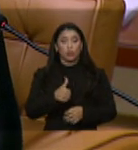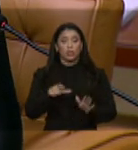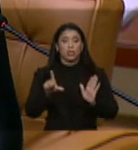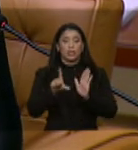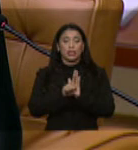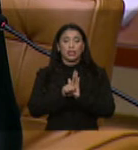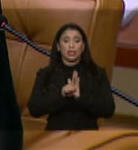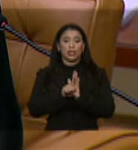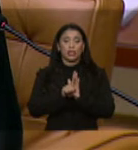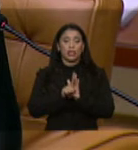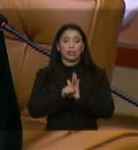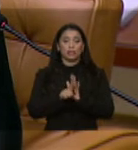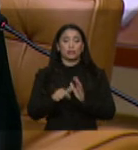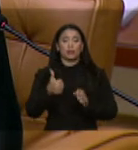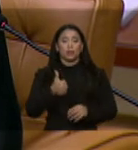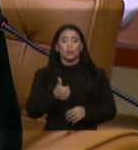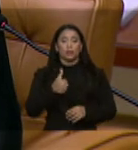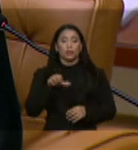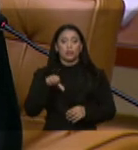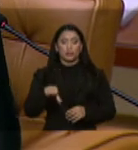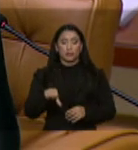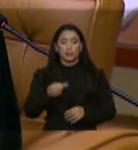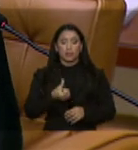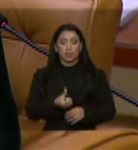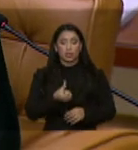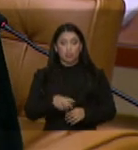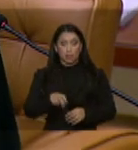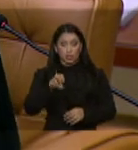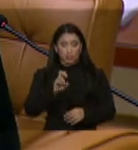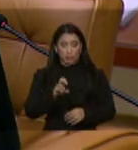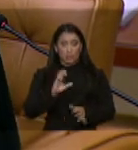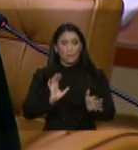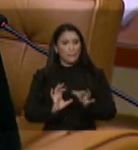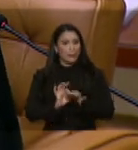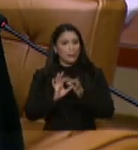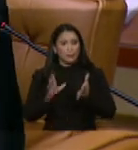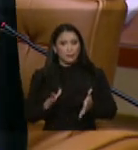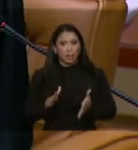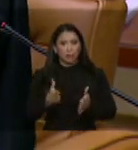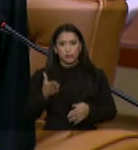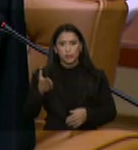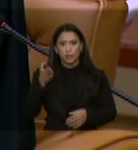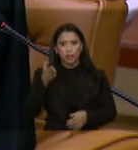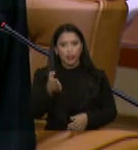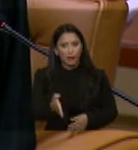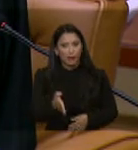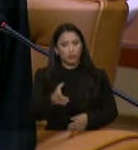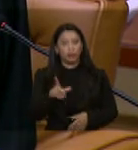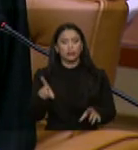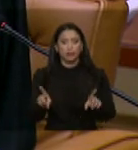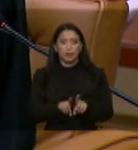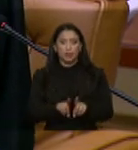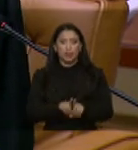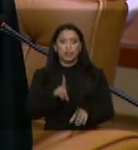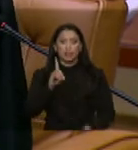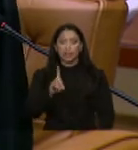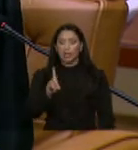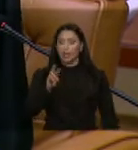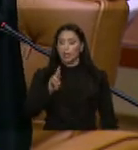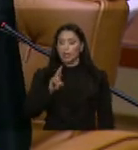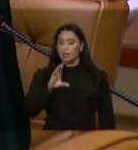12.965 é permite também essa atuação é direta é o caso isso o Dr